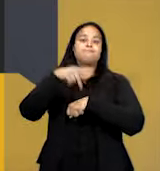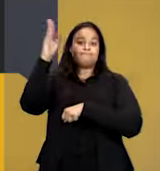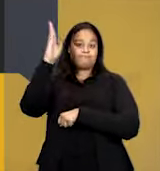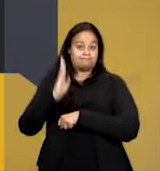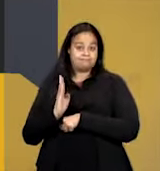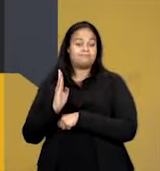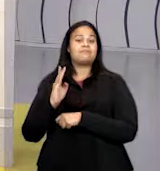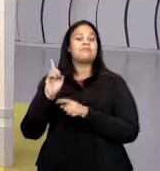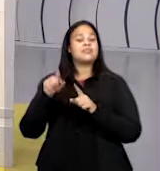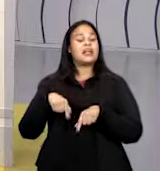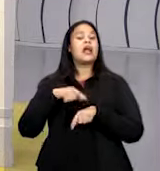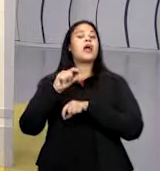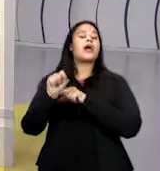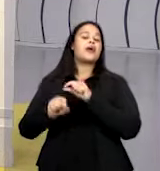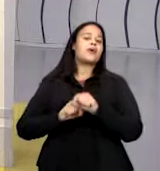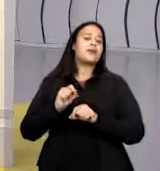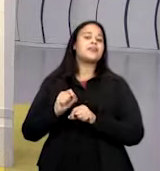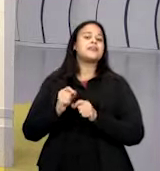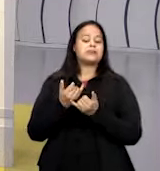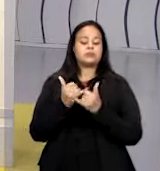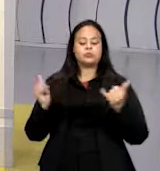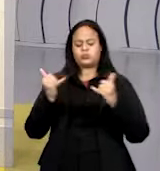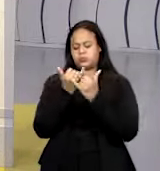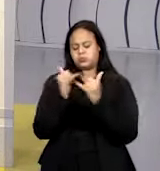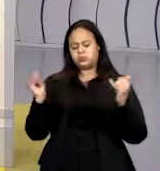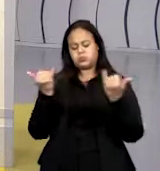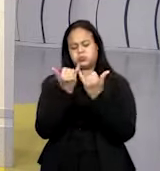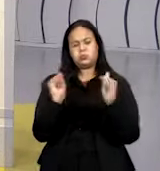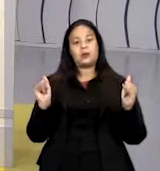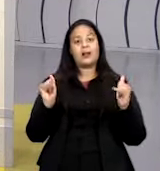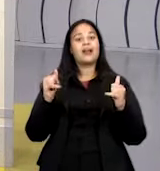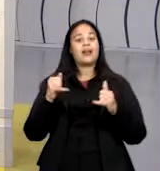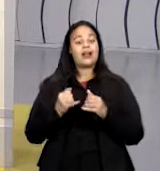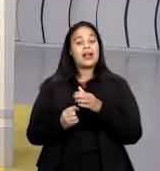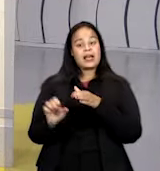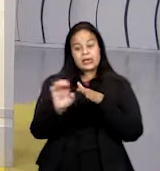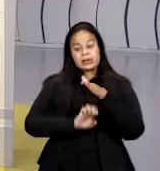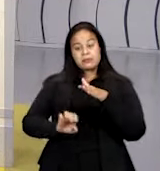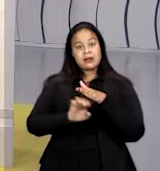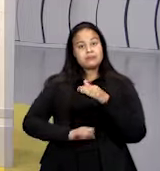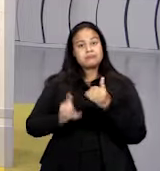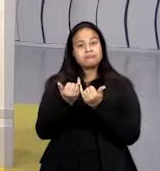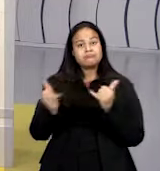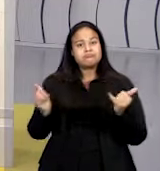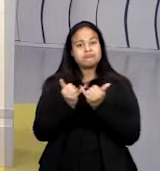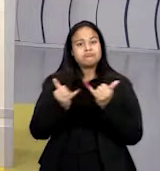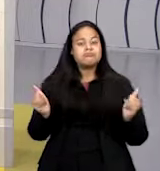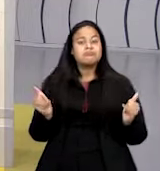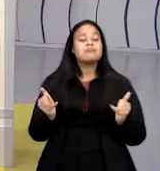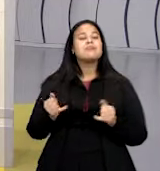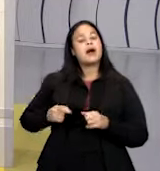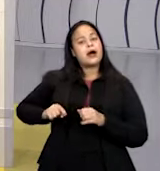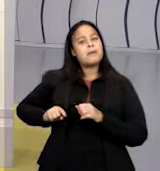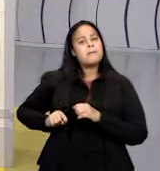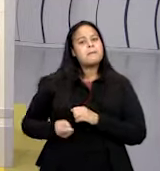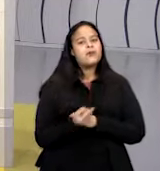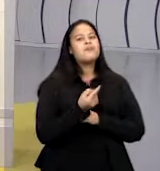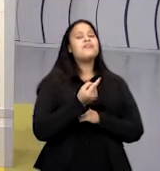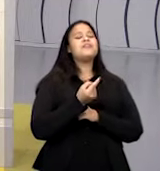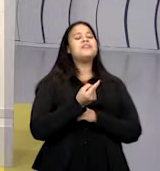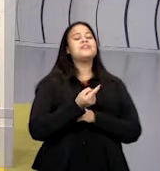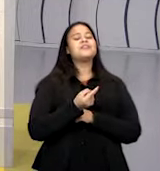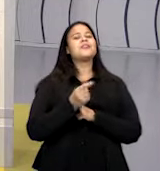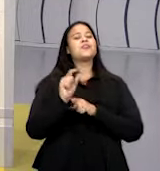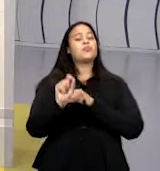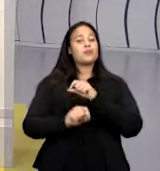é produzida por meio de hidrelétricas. E essas hidrelétricas, para que a gente aproveite o movimento da